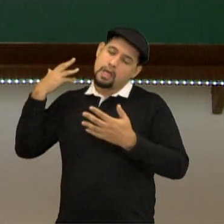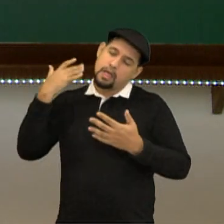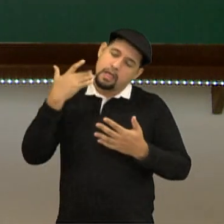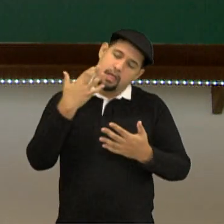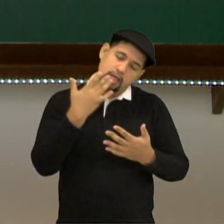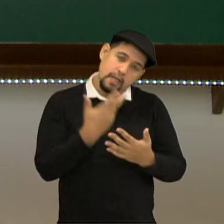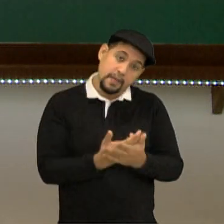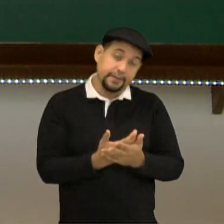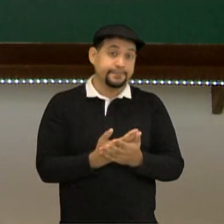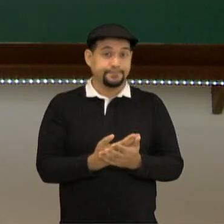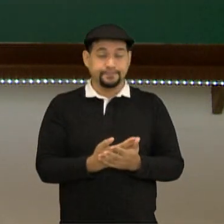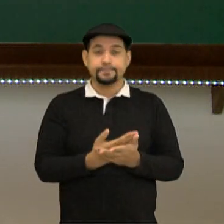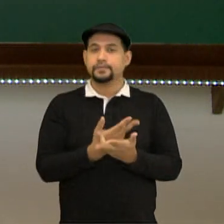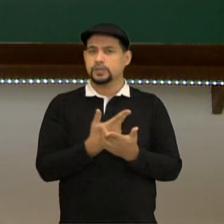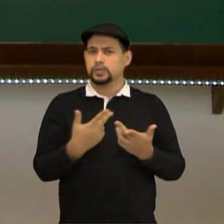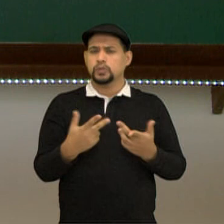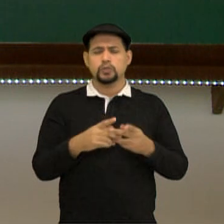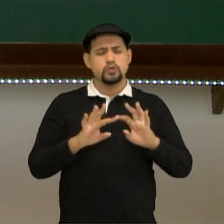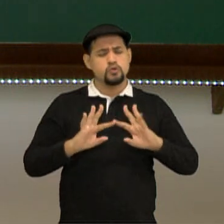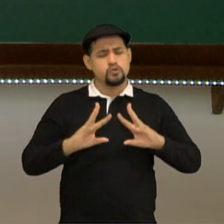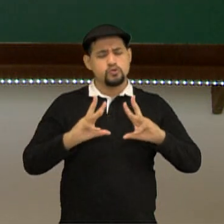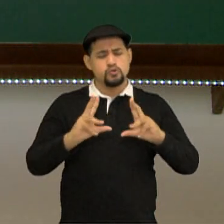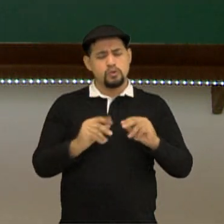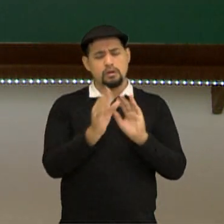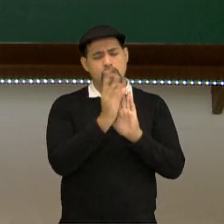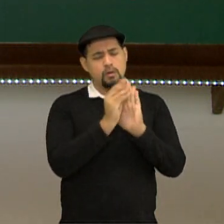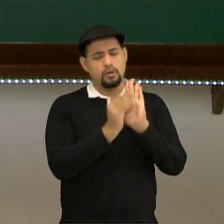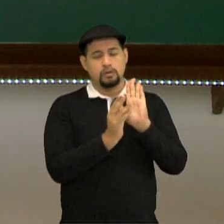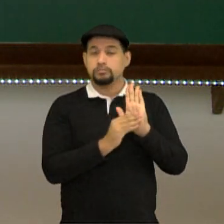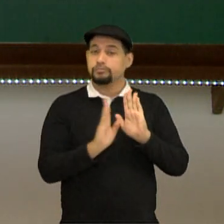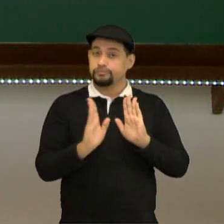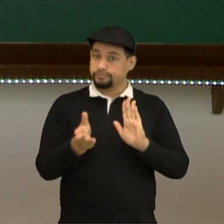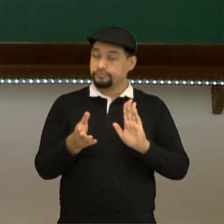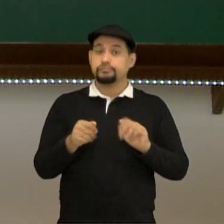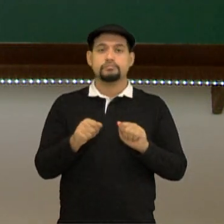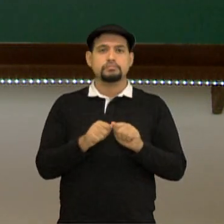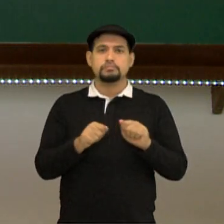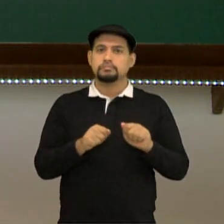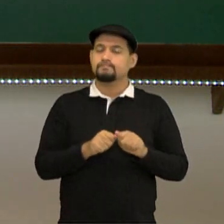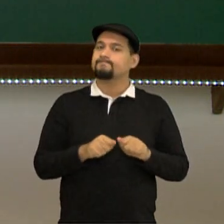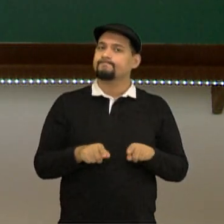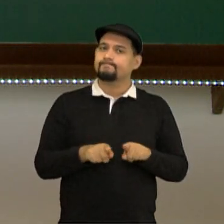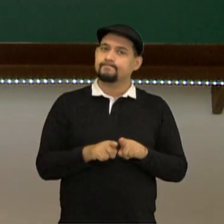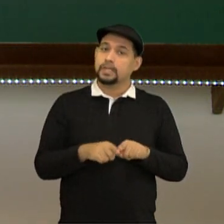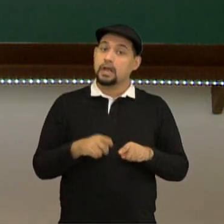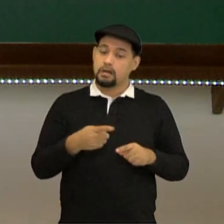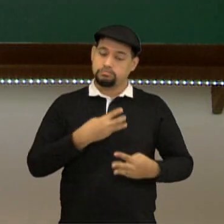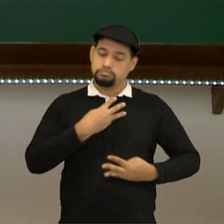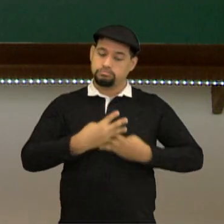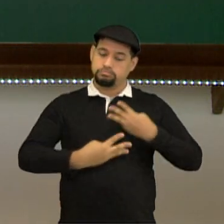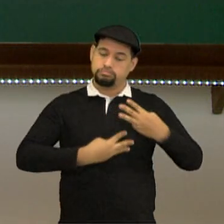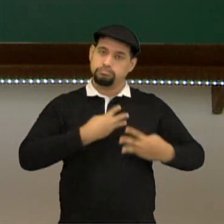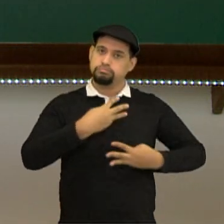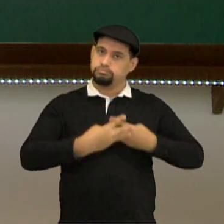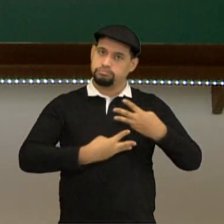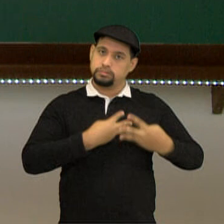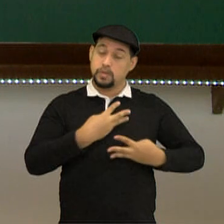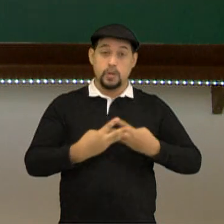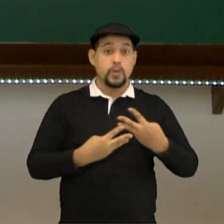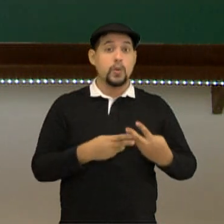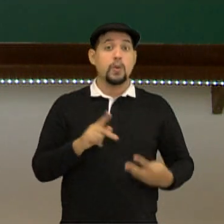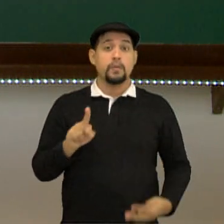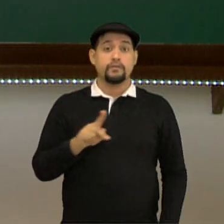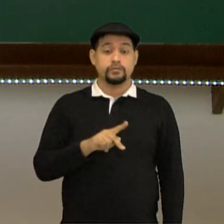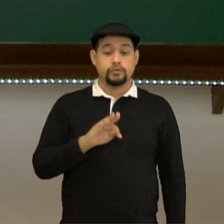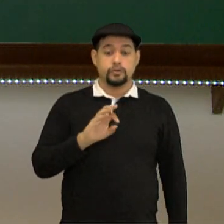de 3 retomadas de todos os conteúdos que a gente trabalhou nesse trimestre. Para quem não lembra, eu sou o professor